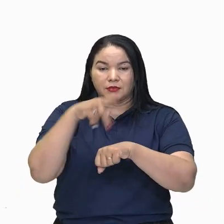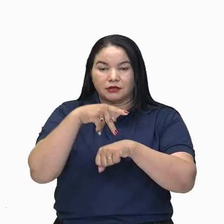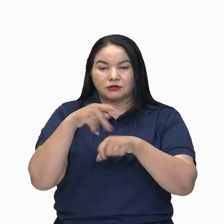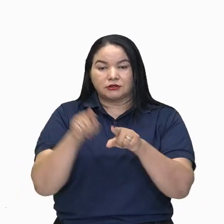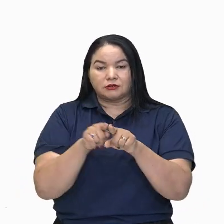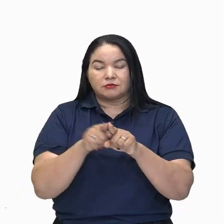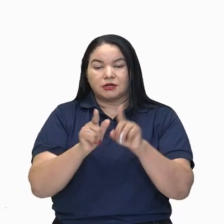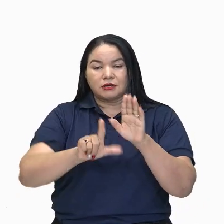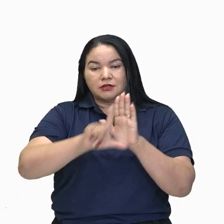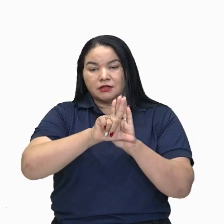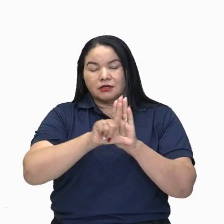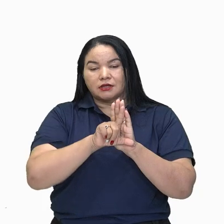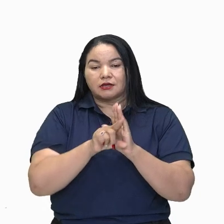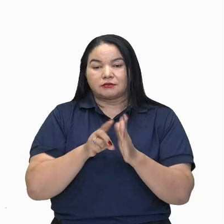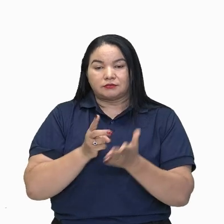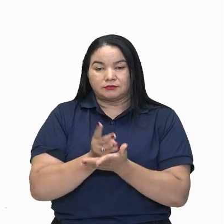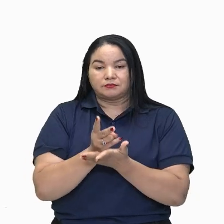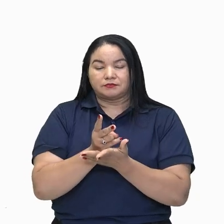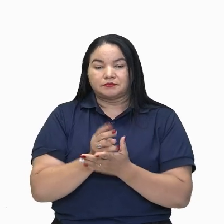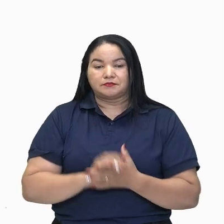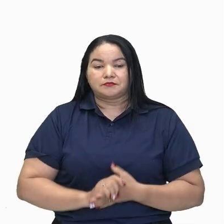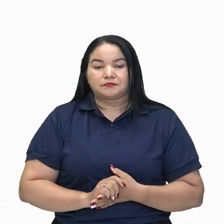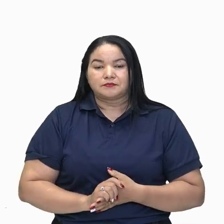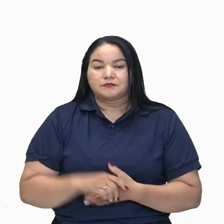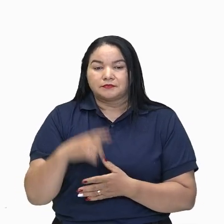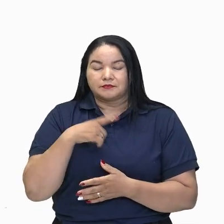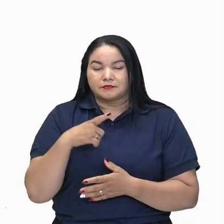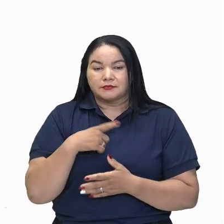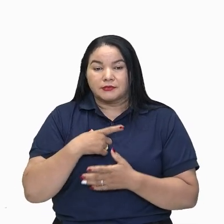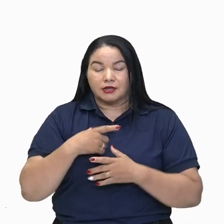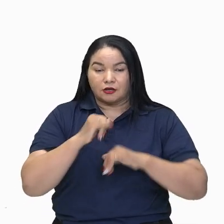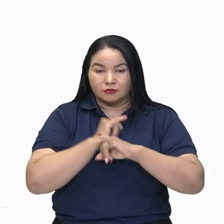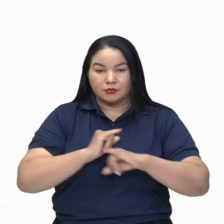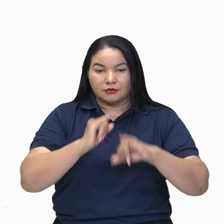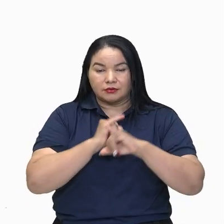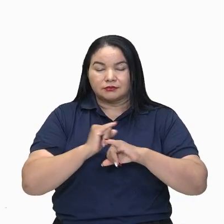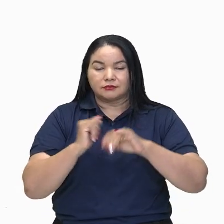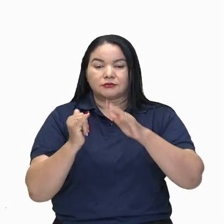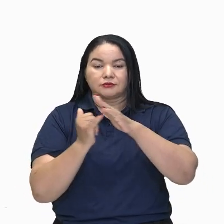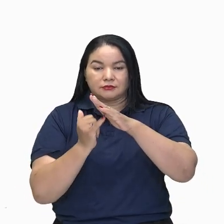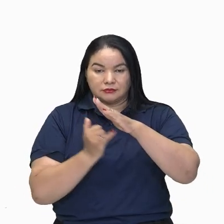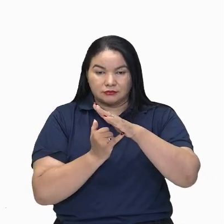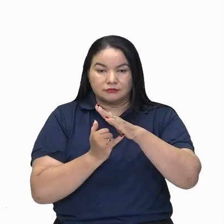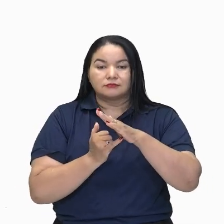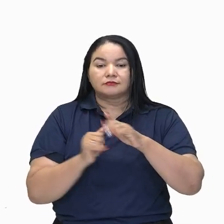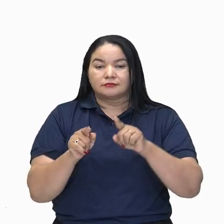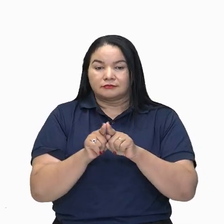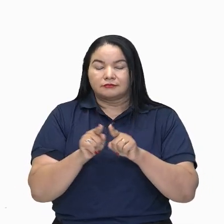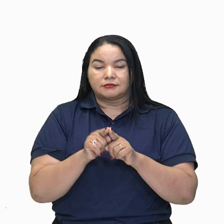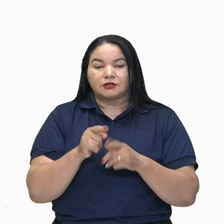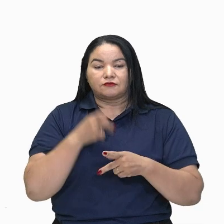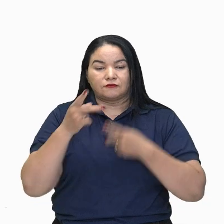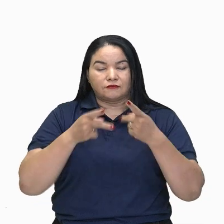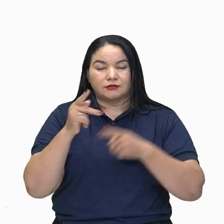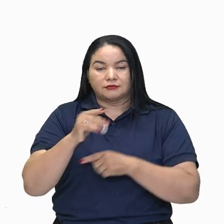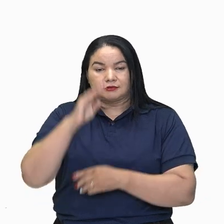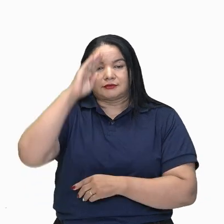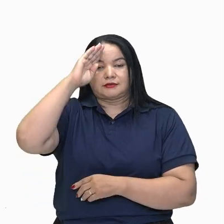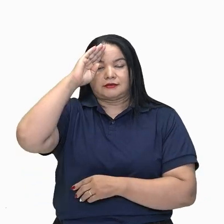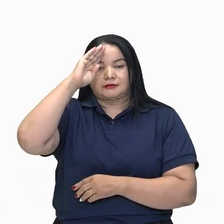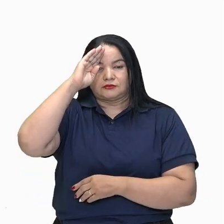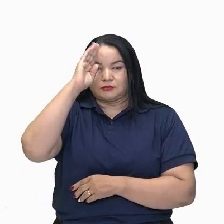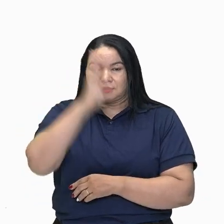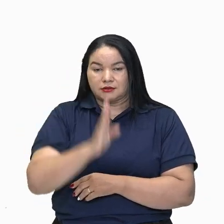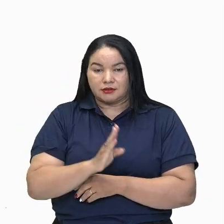lei. Então, observe aqui que nós temos uma propaganda institucional, está se falando das Forças Armadas, que é o